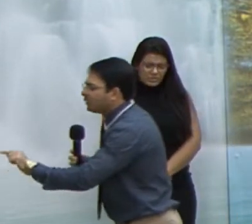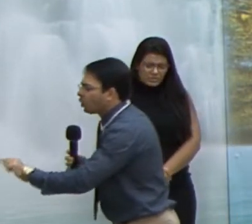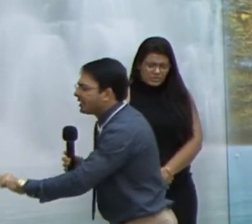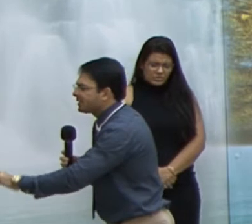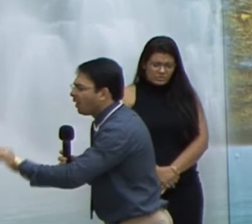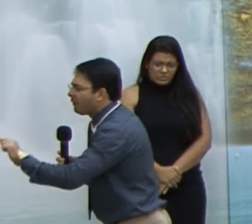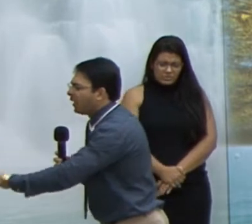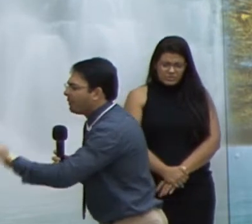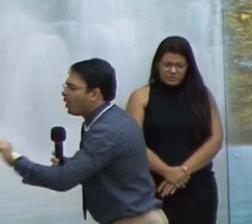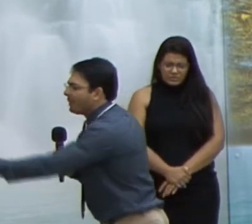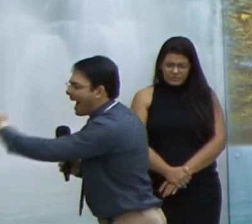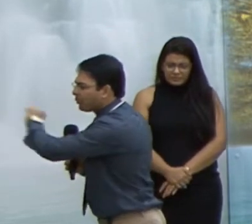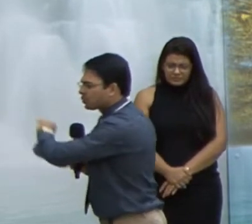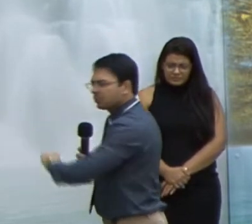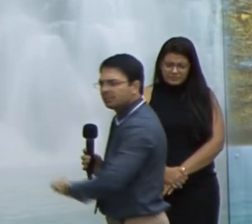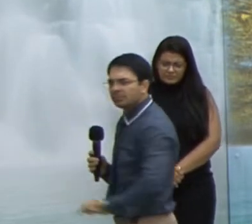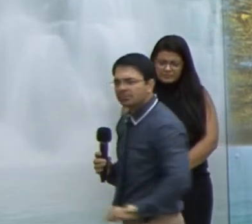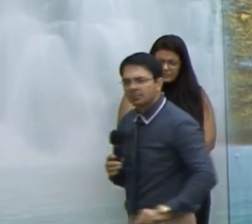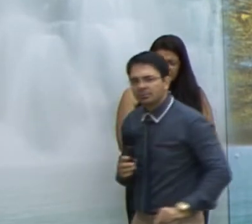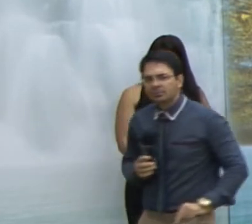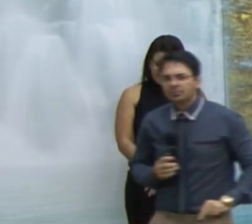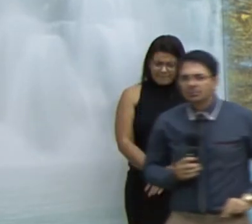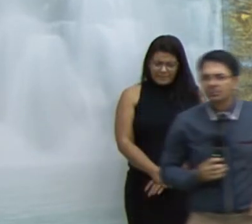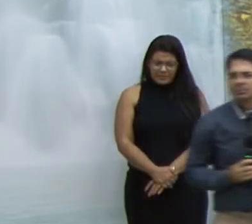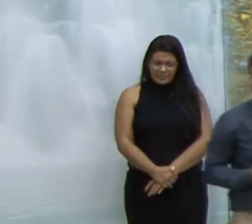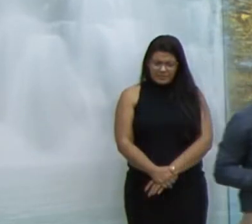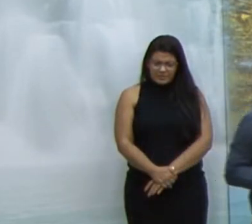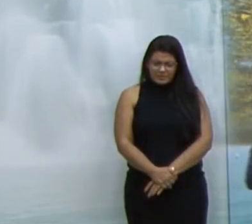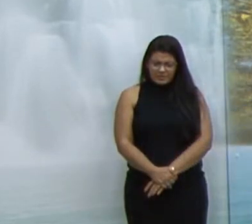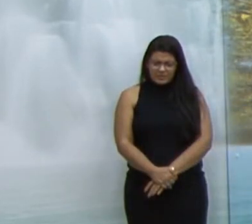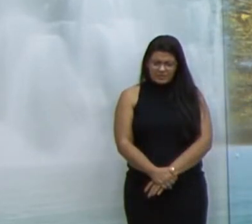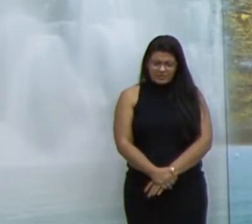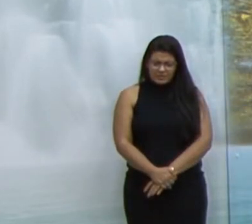Pregadores, cantores estão ficando milionários.